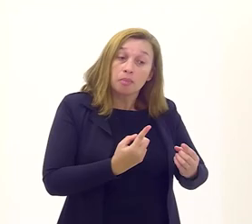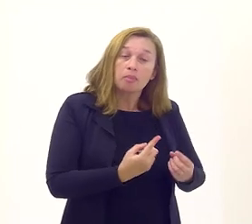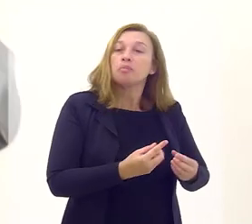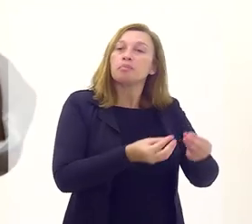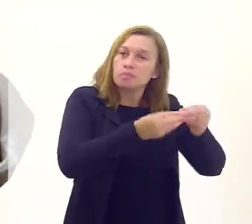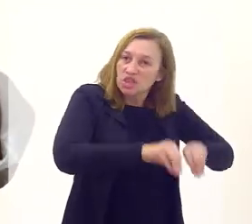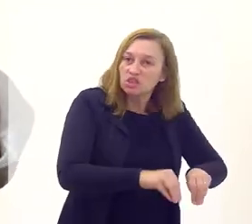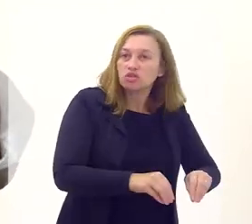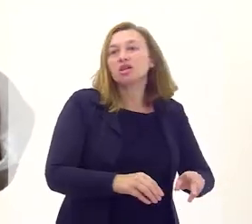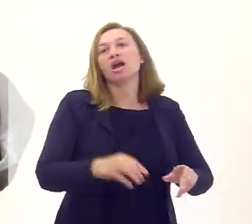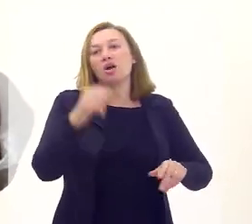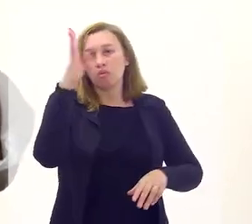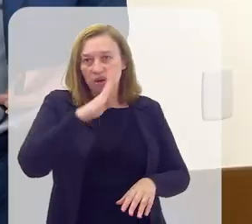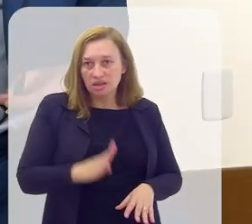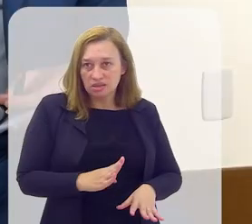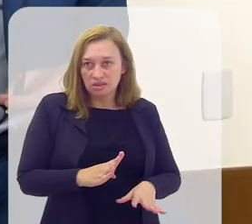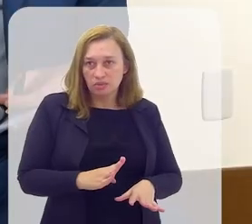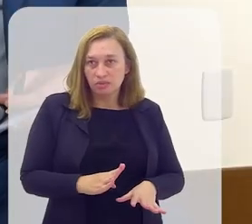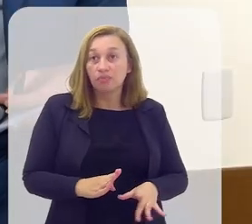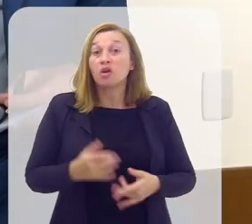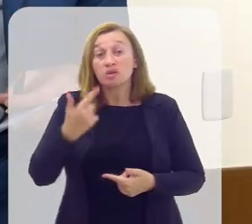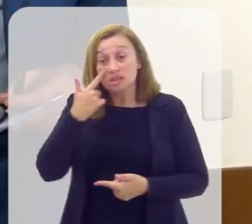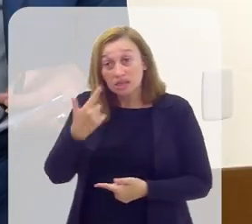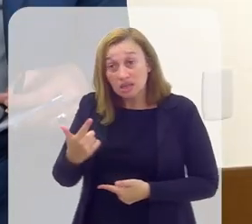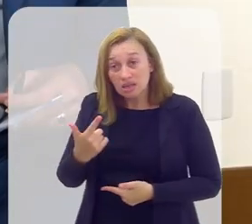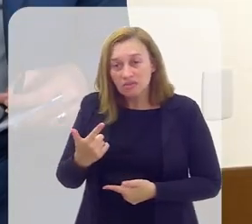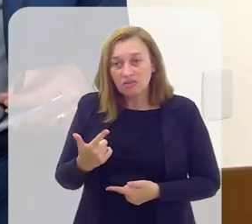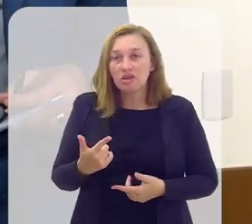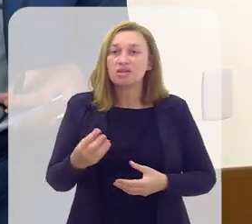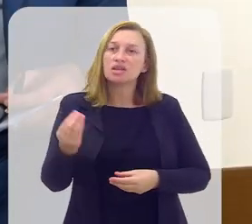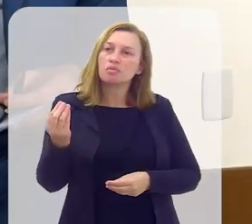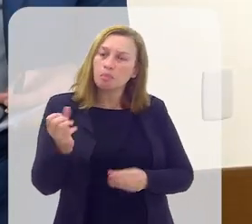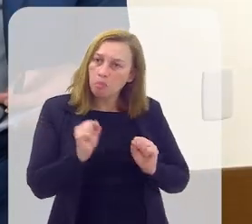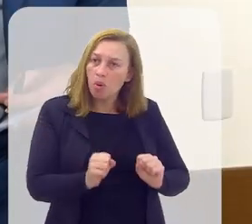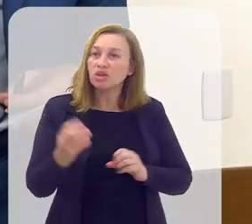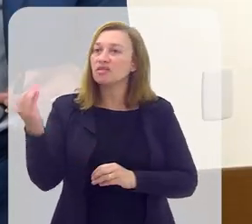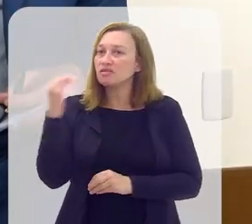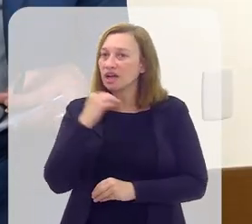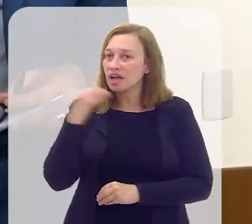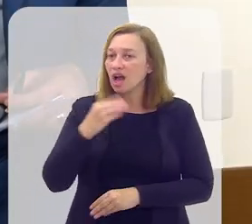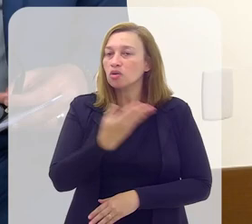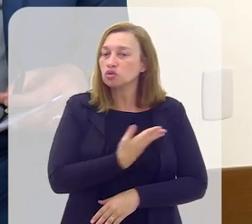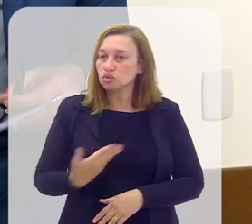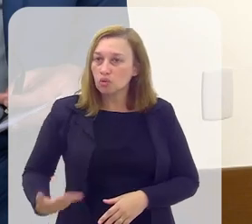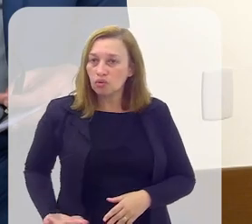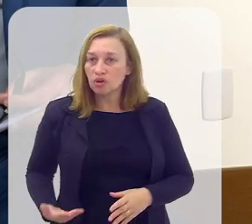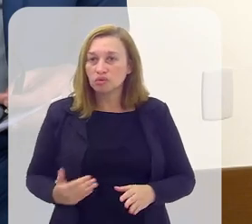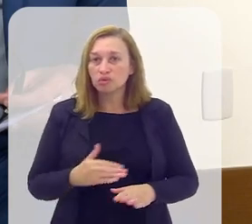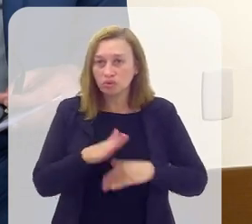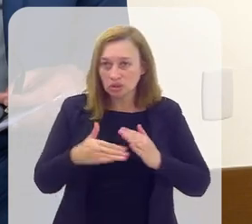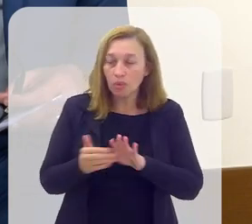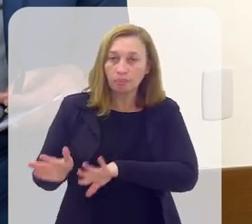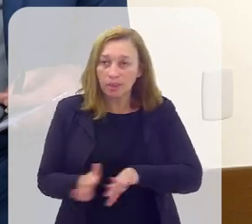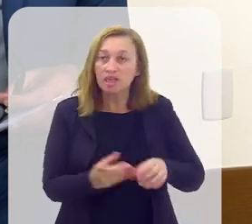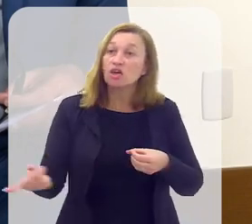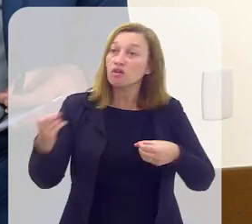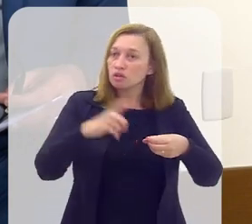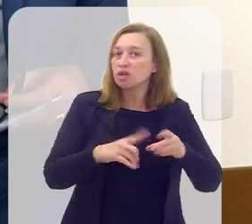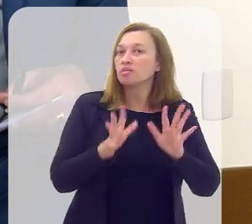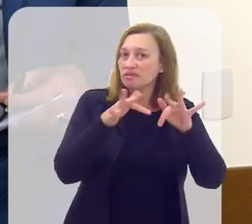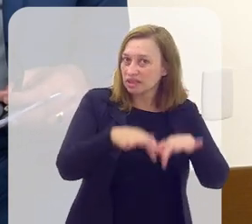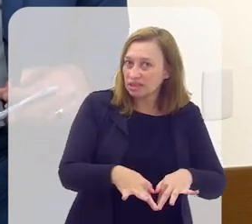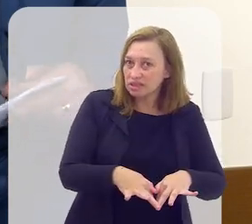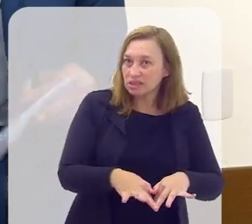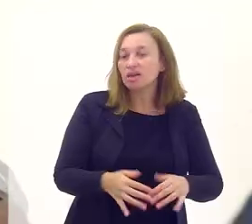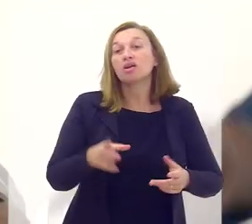não faz essa distinção, você fragiliza os governos populares, democráticos, etc. Mas, voltando, então,